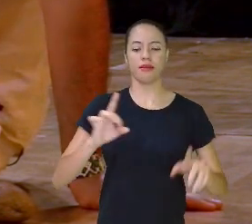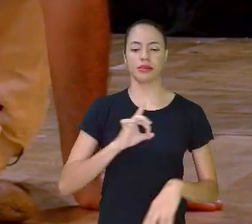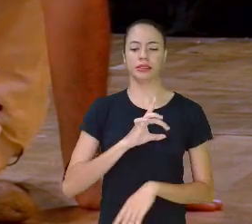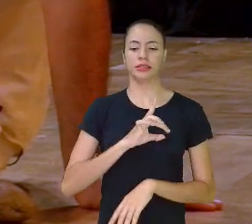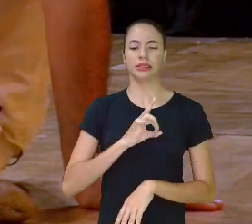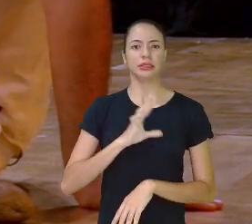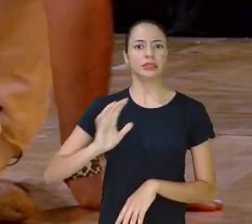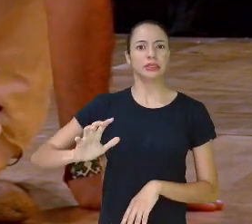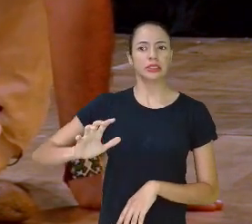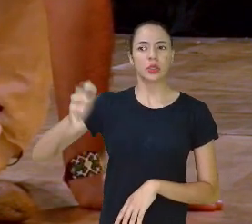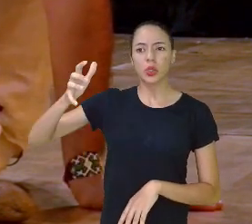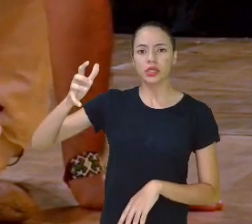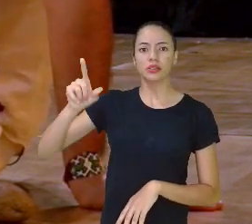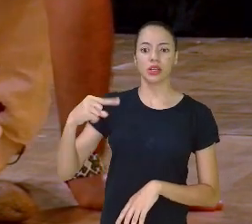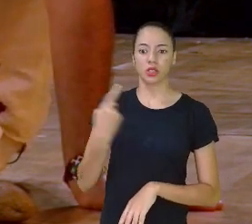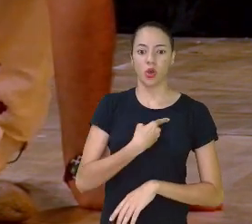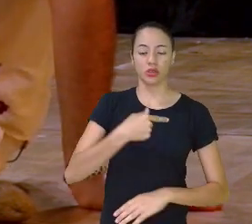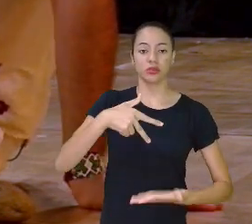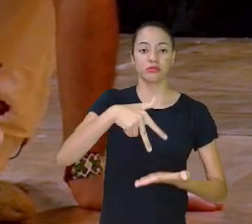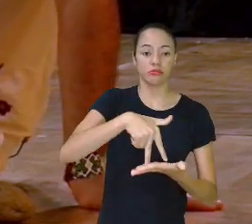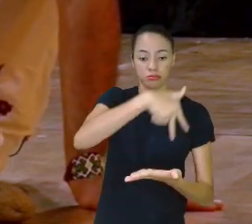acontecer quando a gente cair.